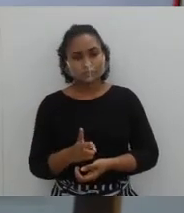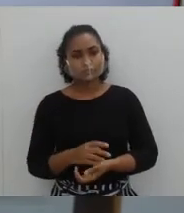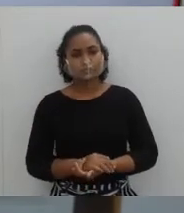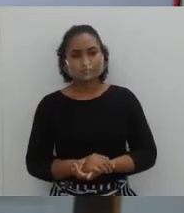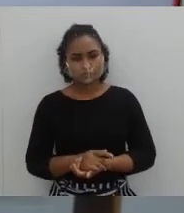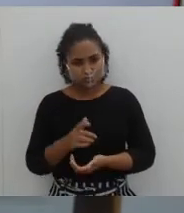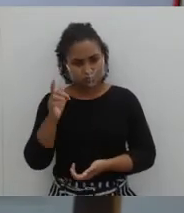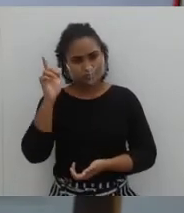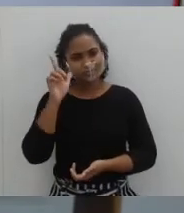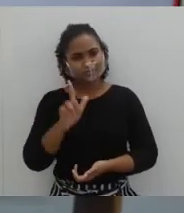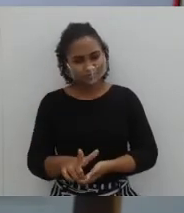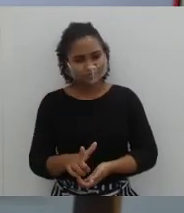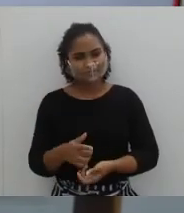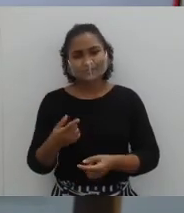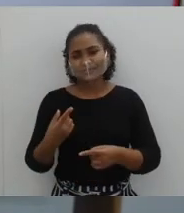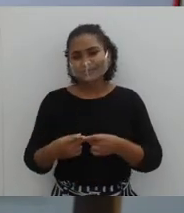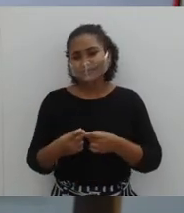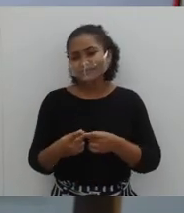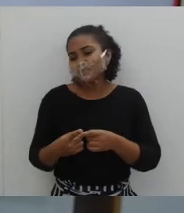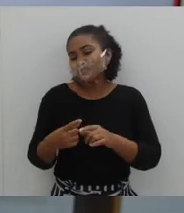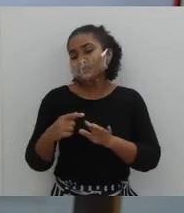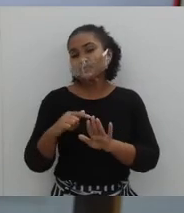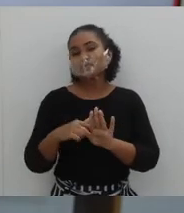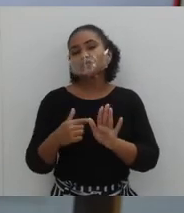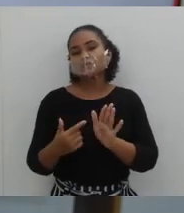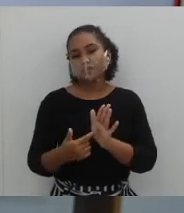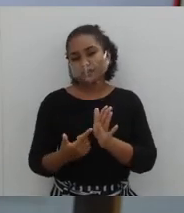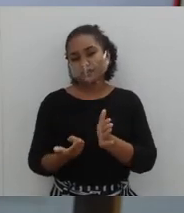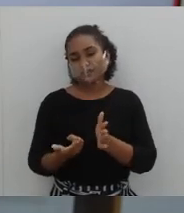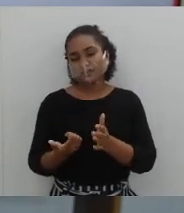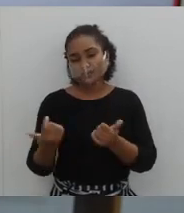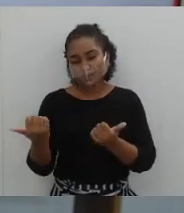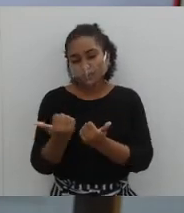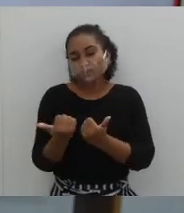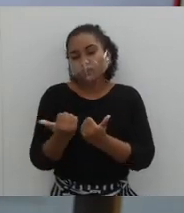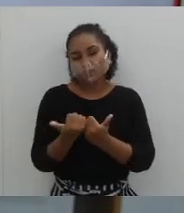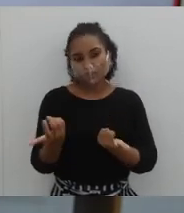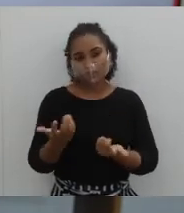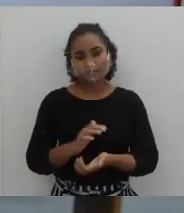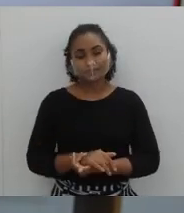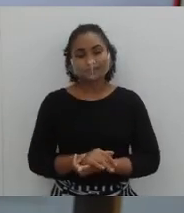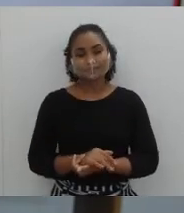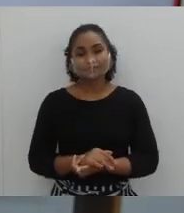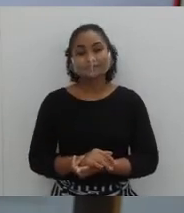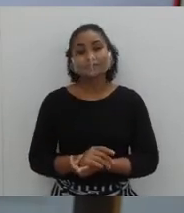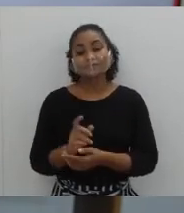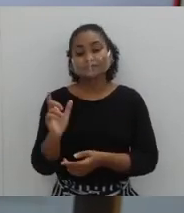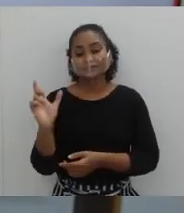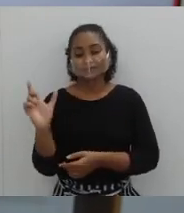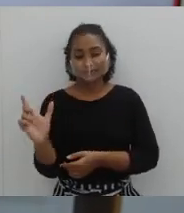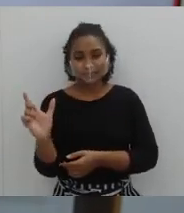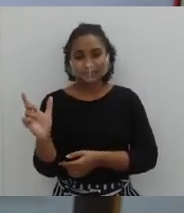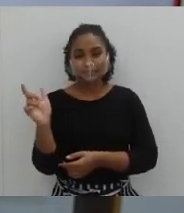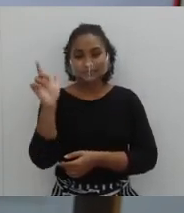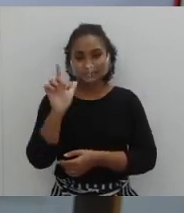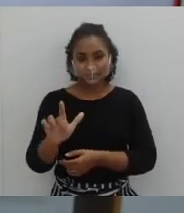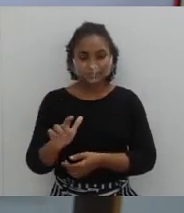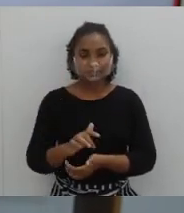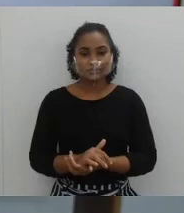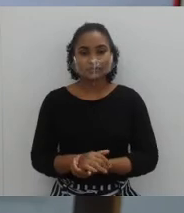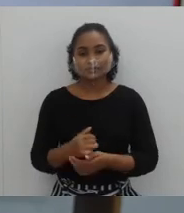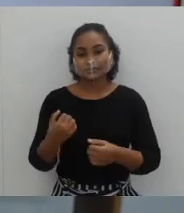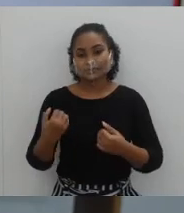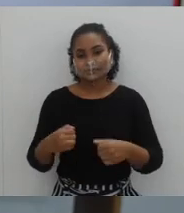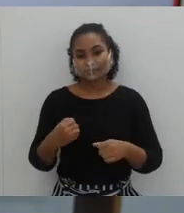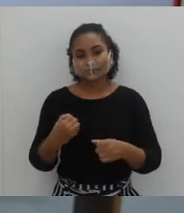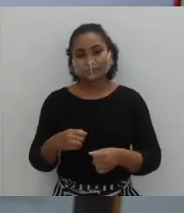considerada repetida, porque ela só foi meio que substituída, vamos dizer assim, tá? E aí, com essas palavras repetidas, se